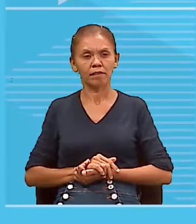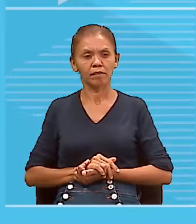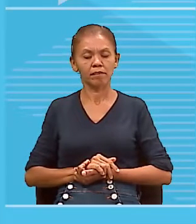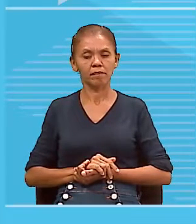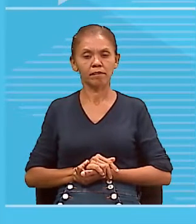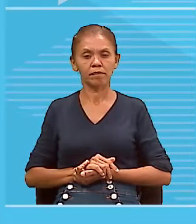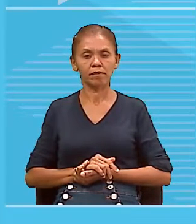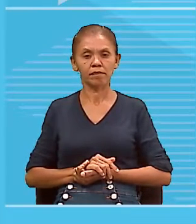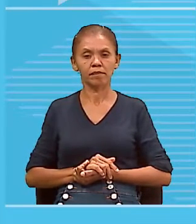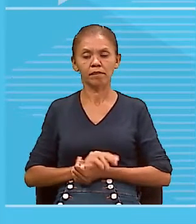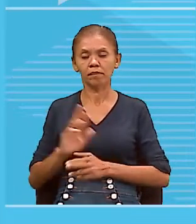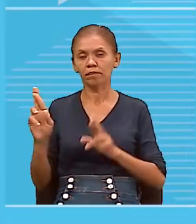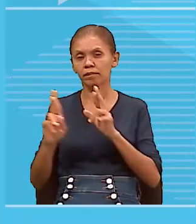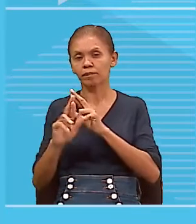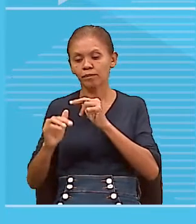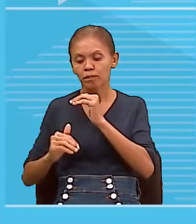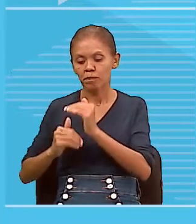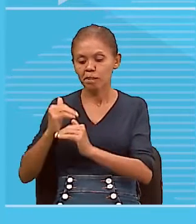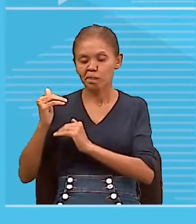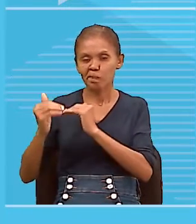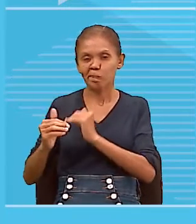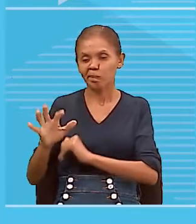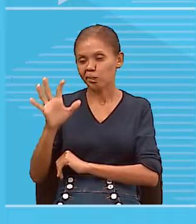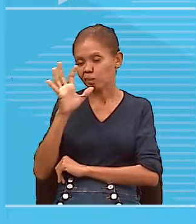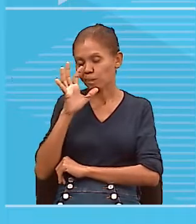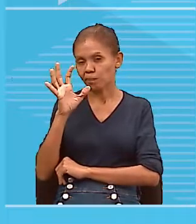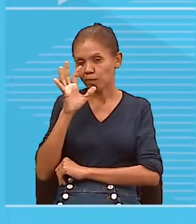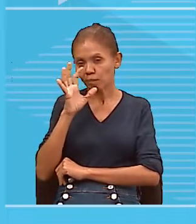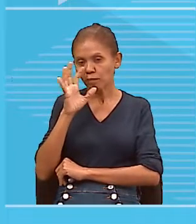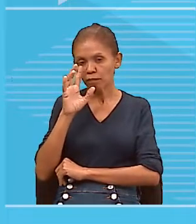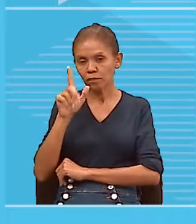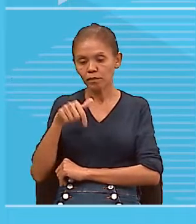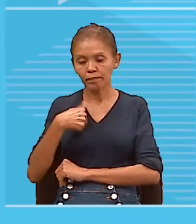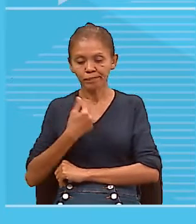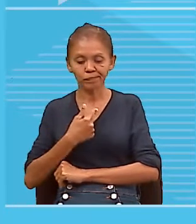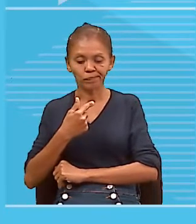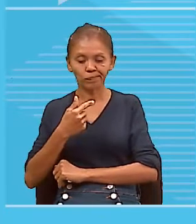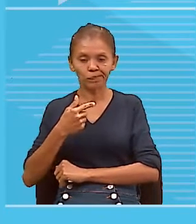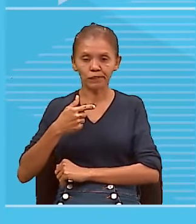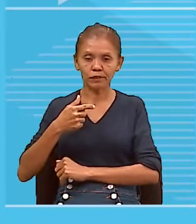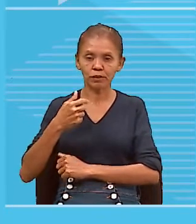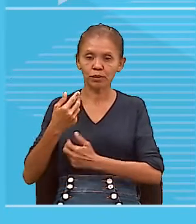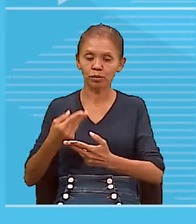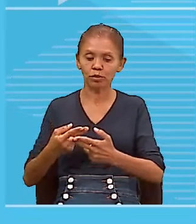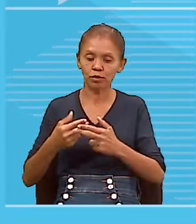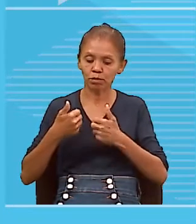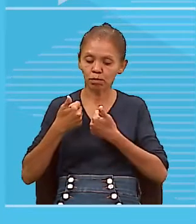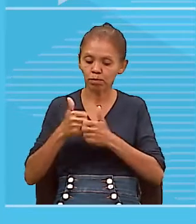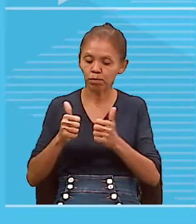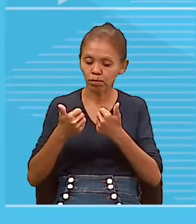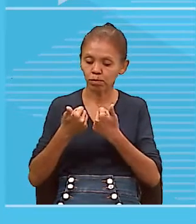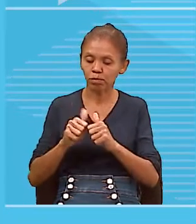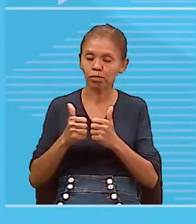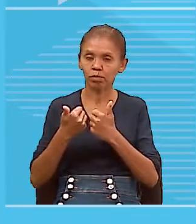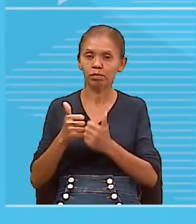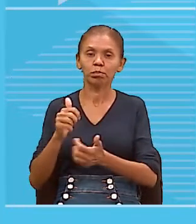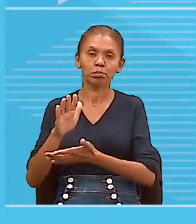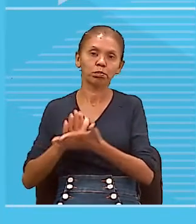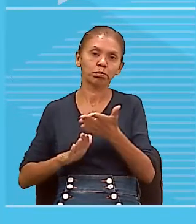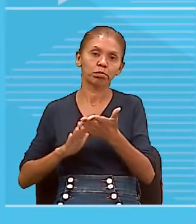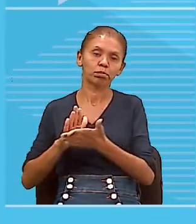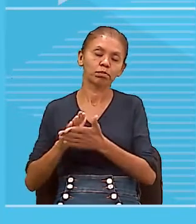nessa história da evolução eu olhava né a gente que anda muito de ônibus que já viajou que rodava na cidade de ônibus